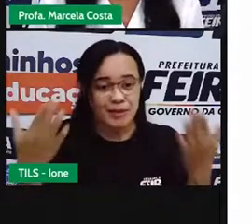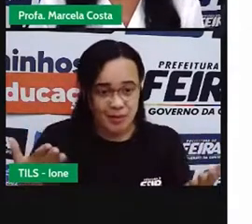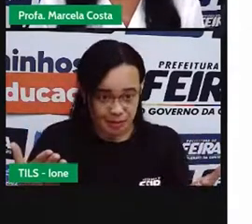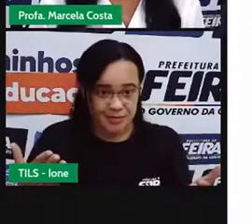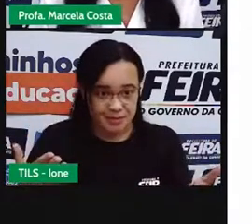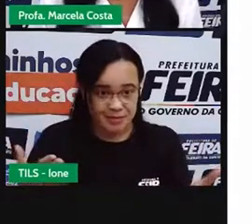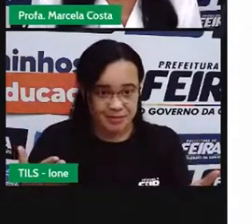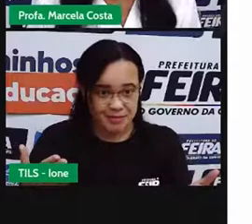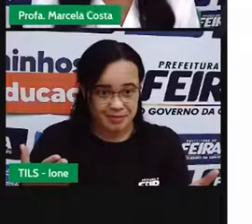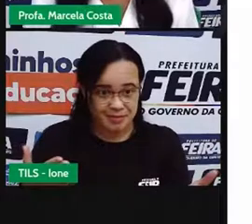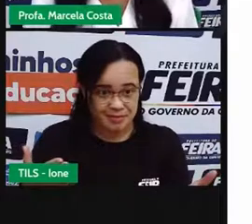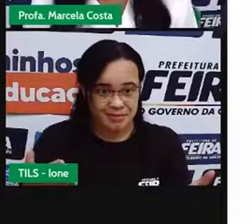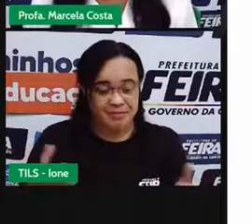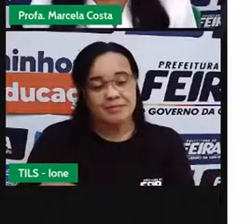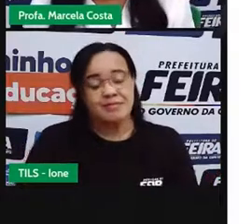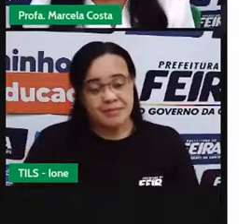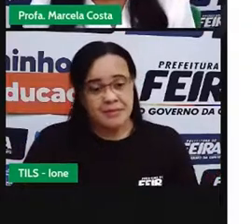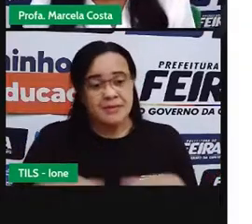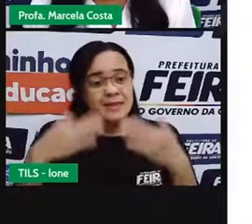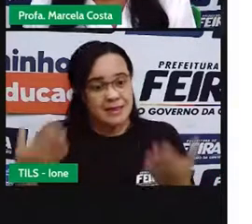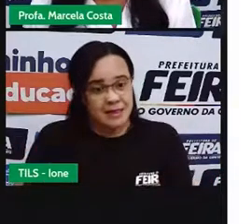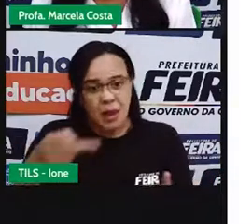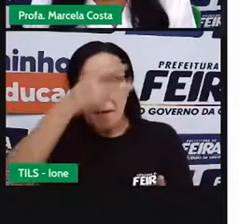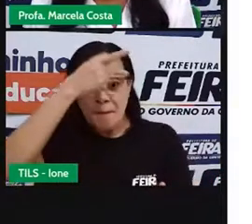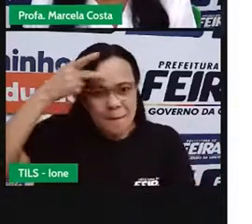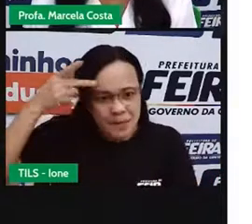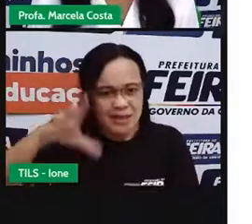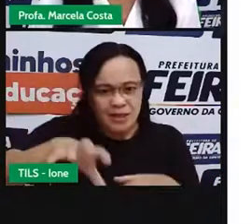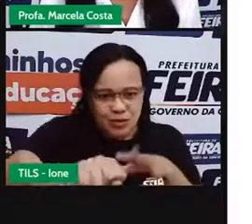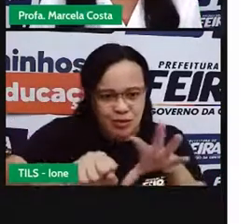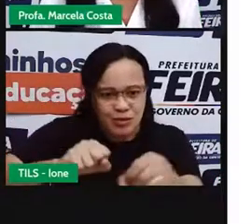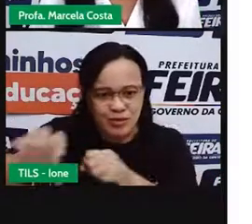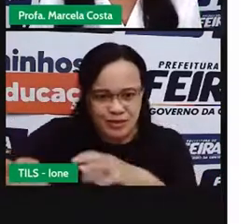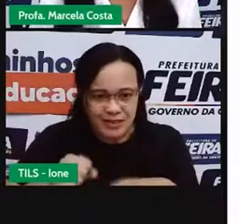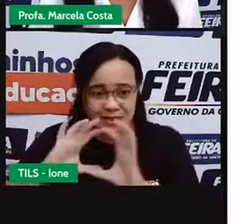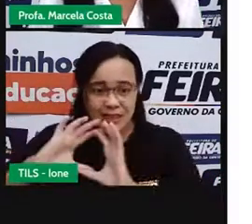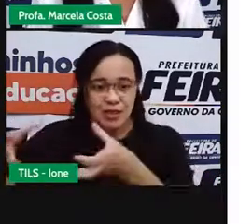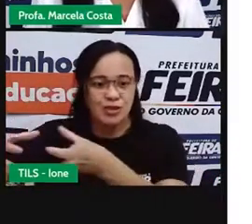saber que eu estou falando dos coletores de lixo.